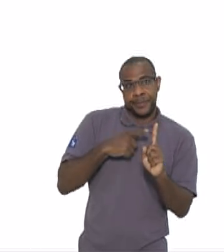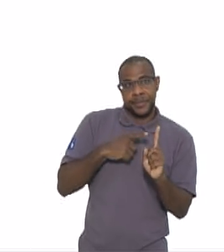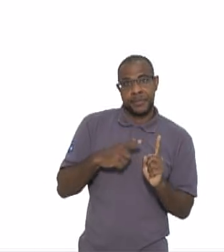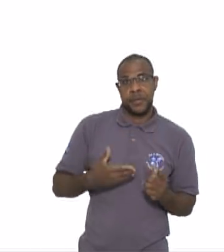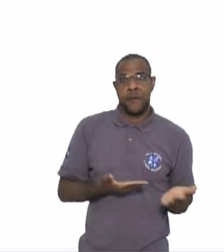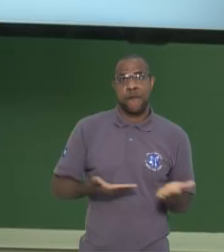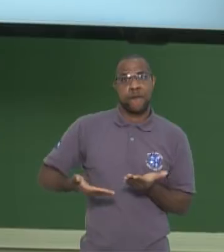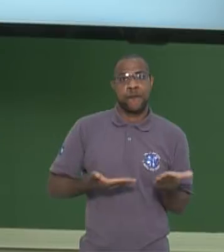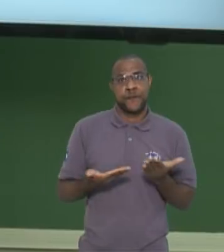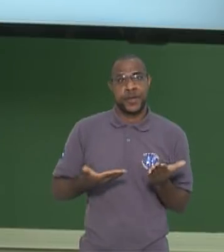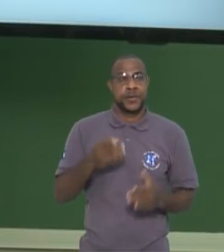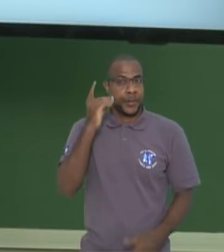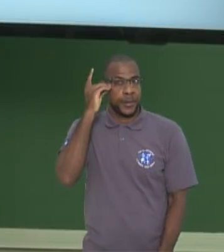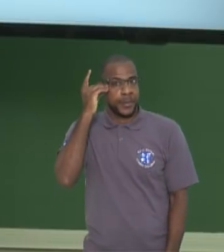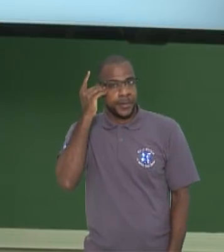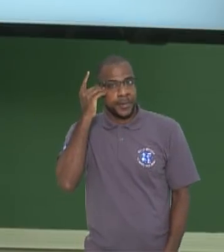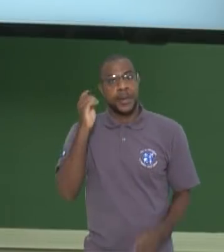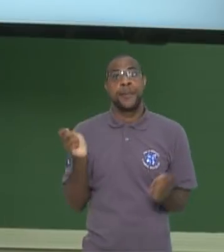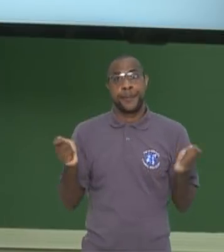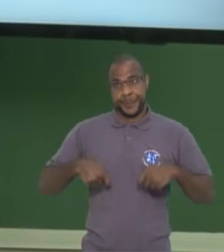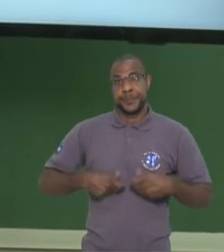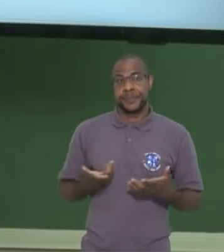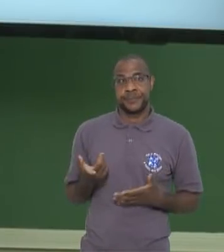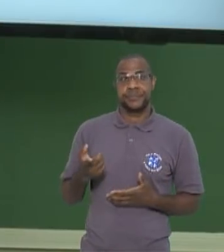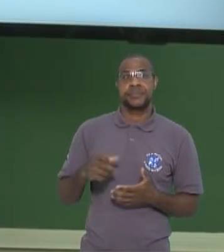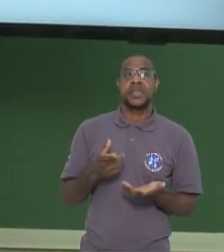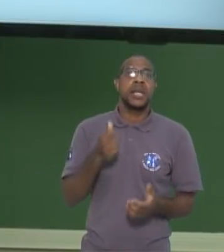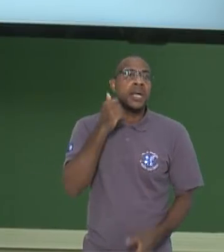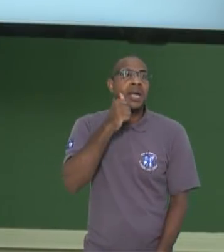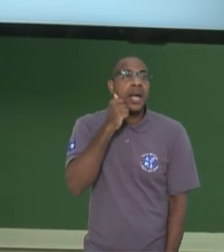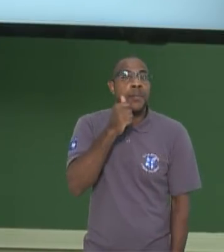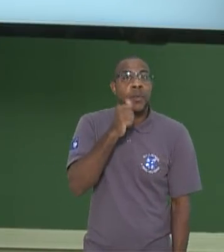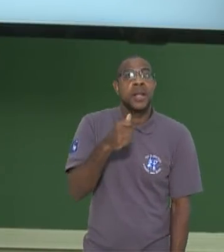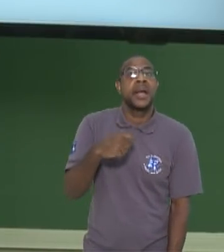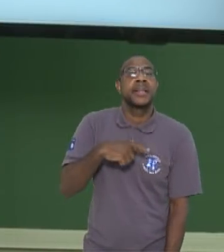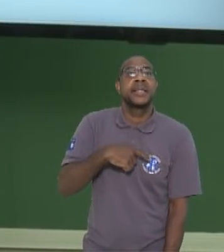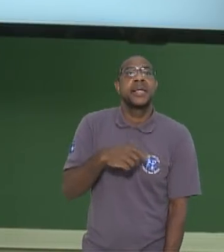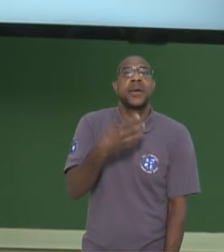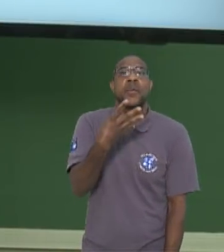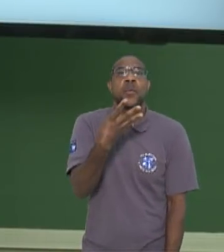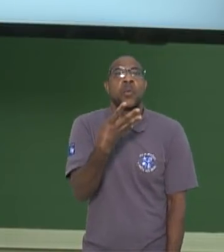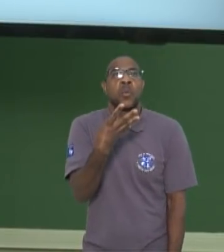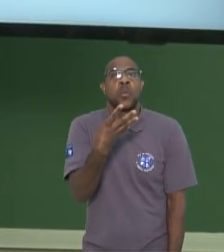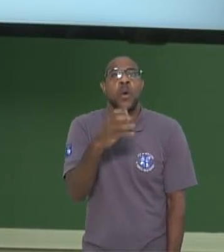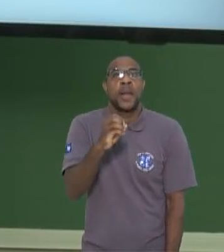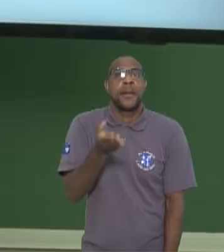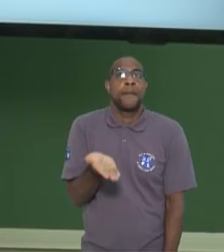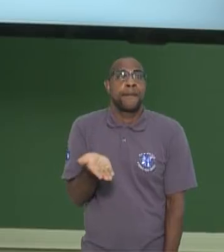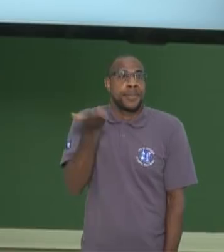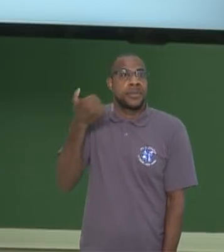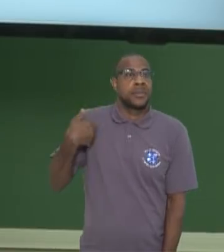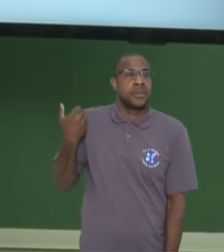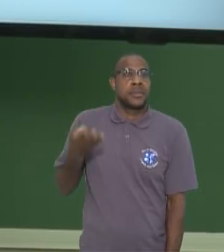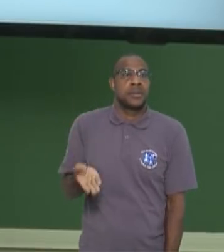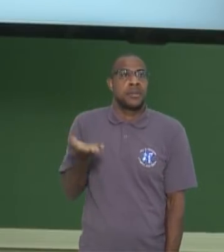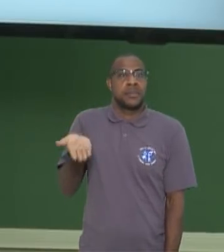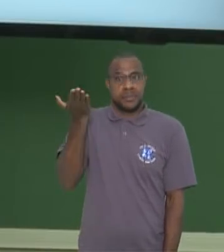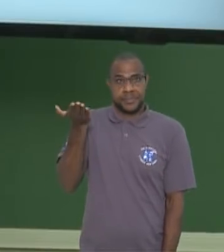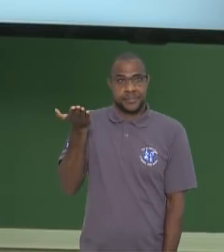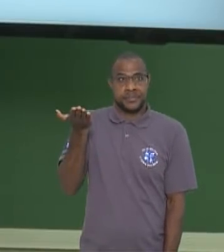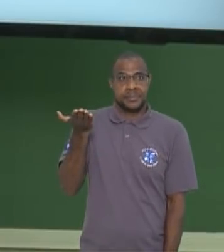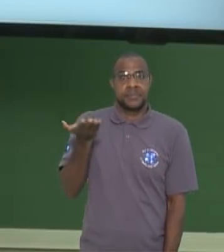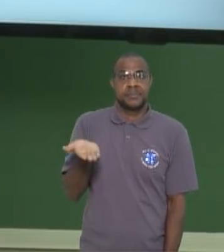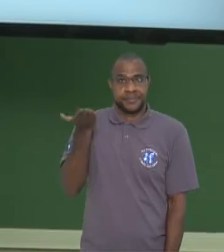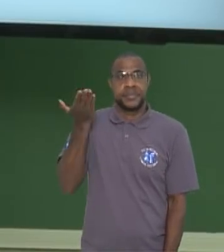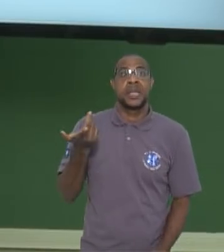os 39 ali, chega ali a 5% a chance de ter um filho com síndrome de Down. Depois dos 40, ó, vai para 15%, depois dos